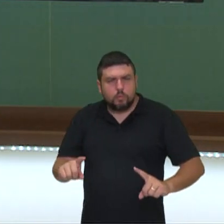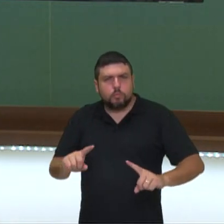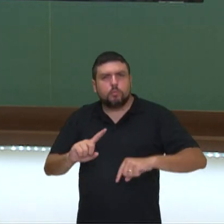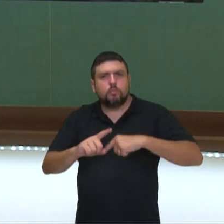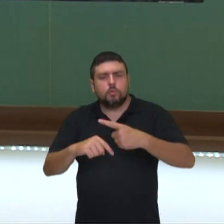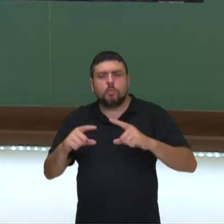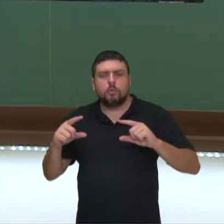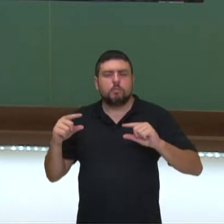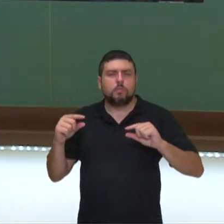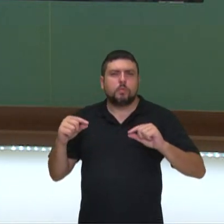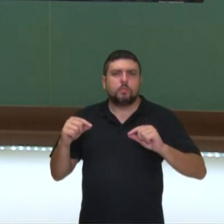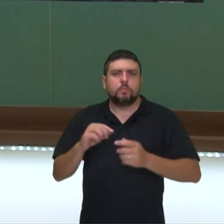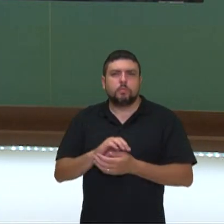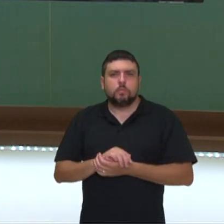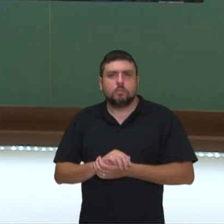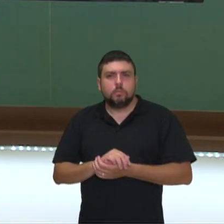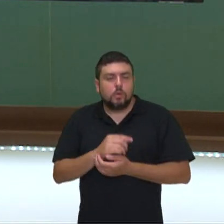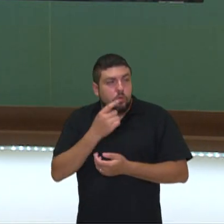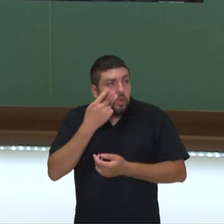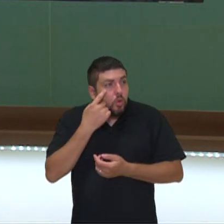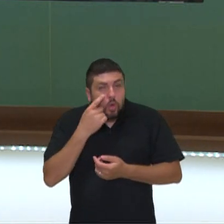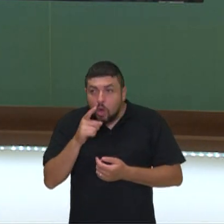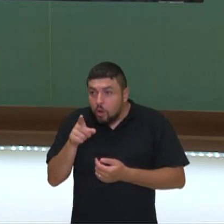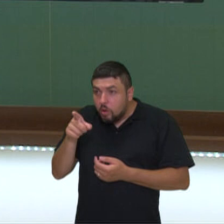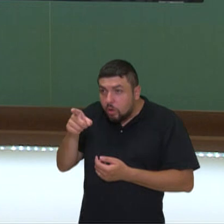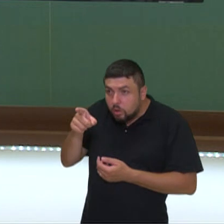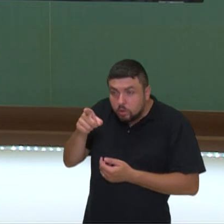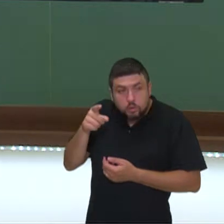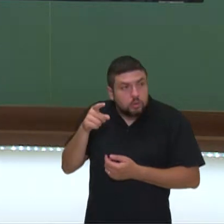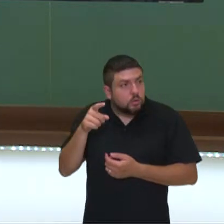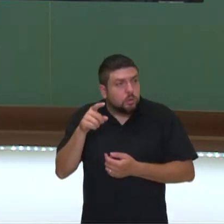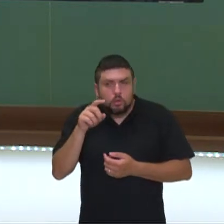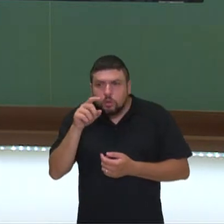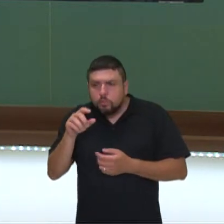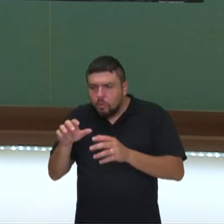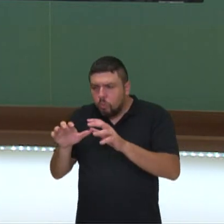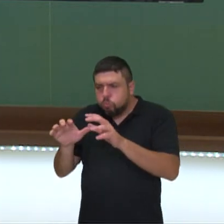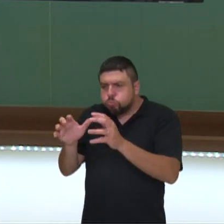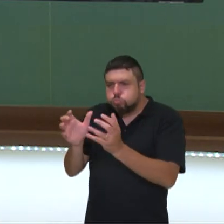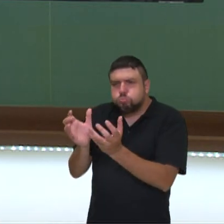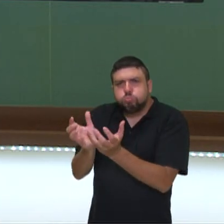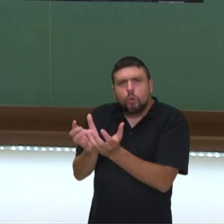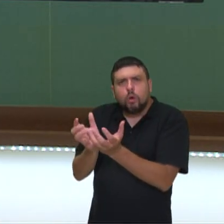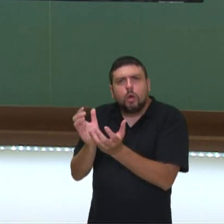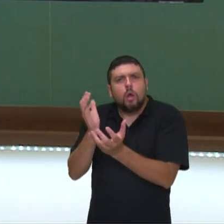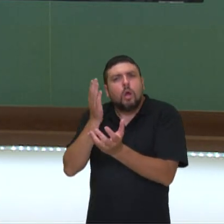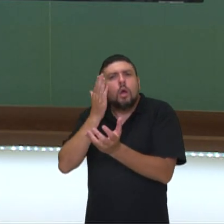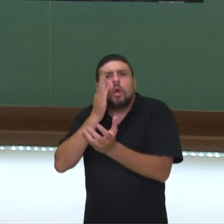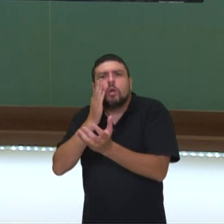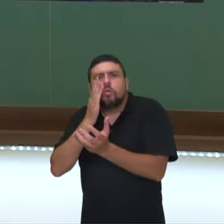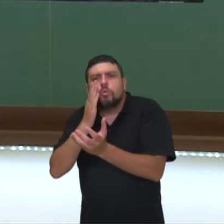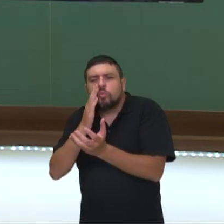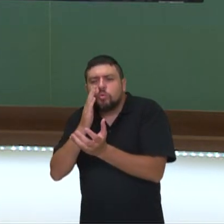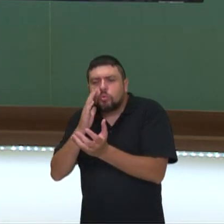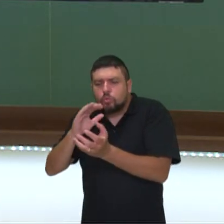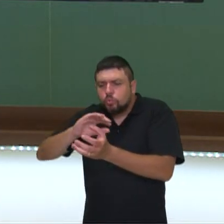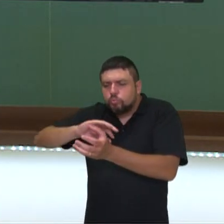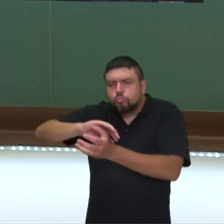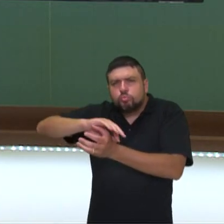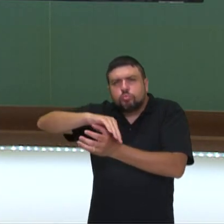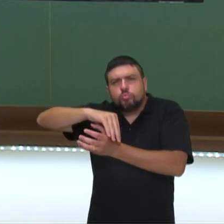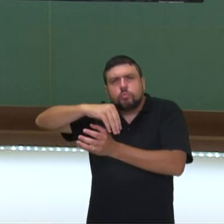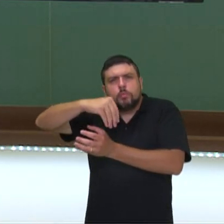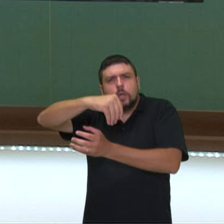Alex. Ele apontou para uma coisa redonda, azul, feita de vidro e coberta de areia.